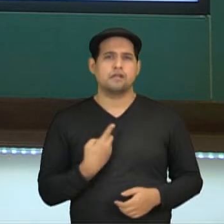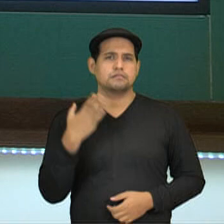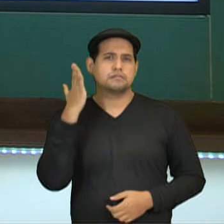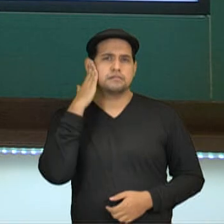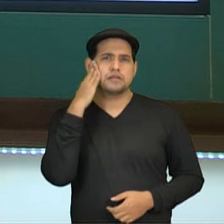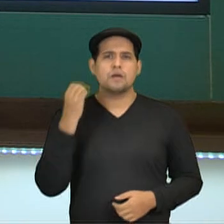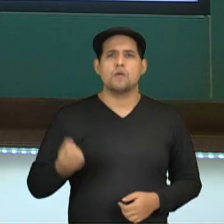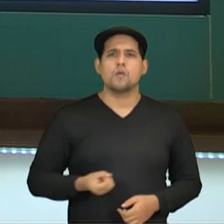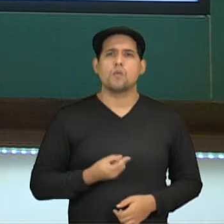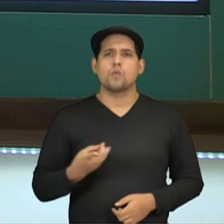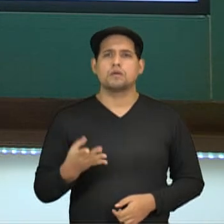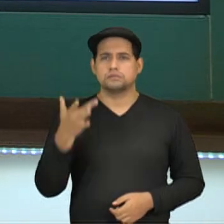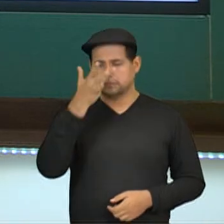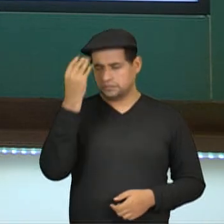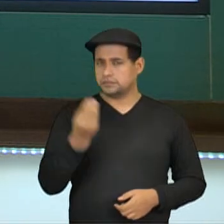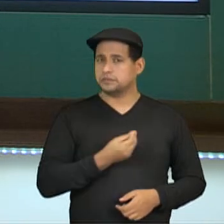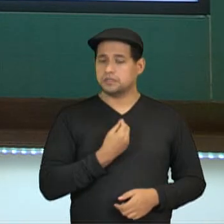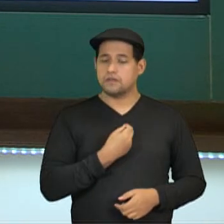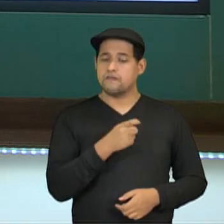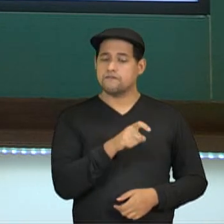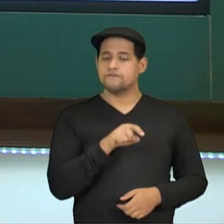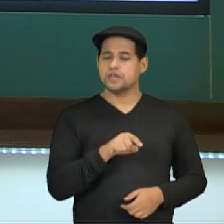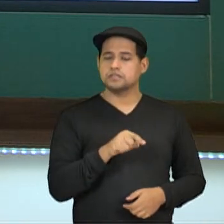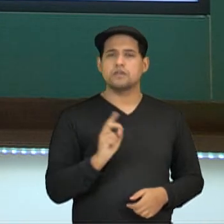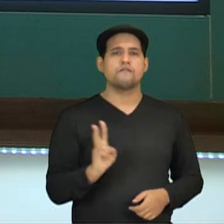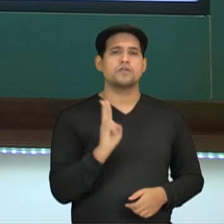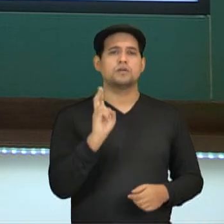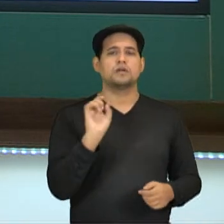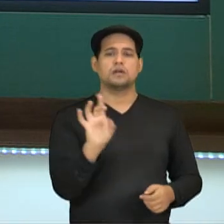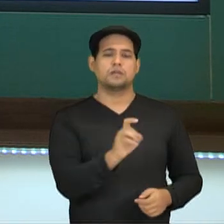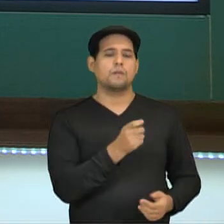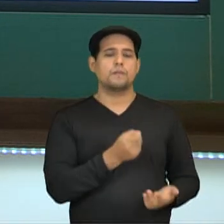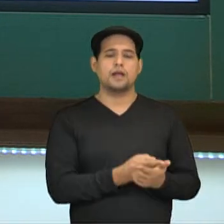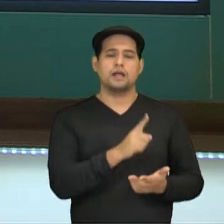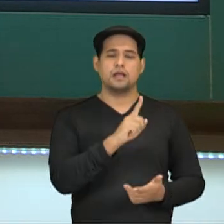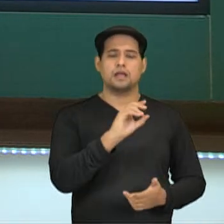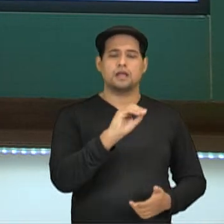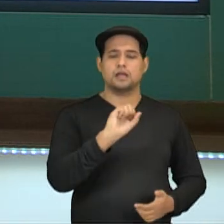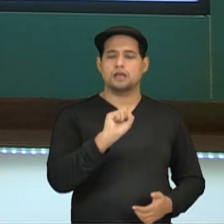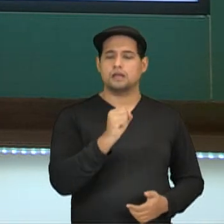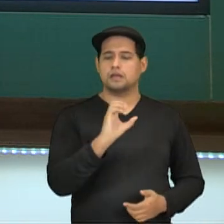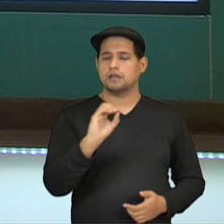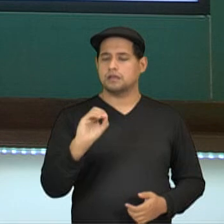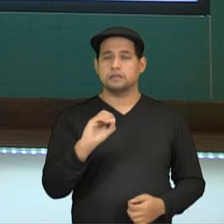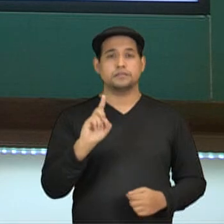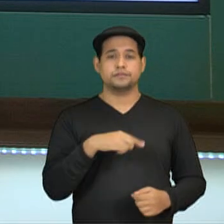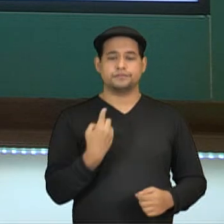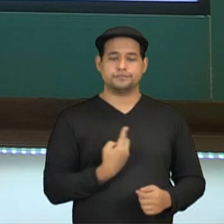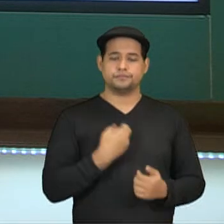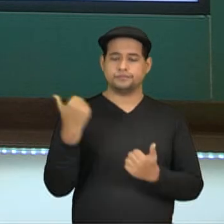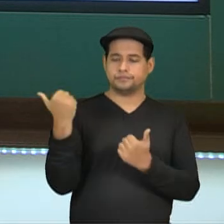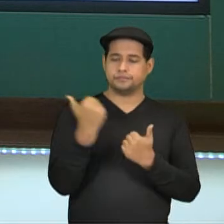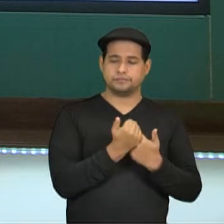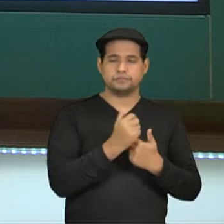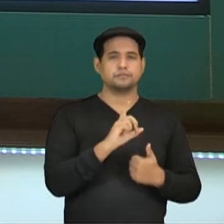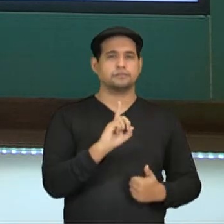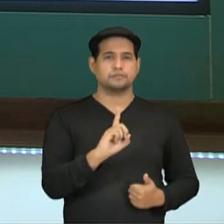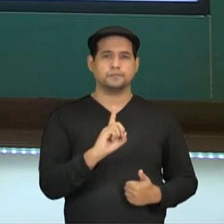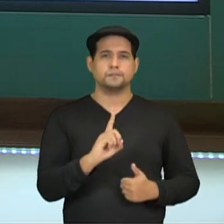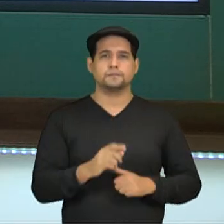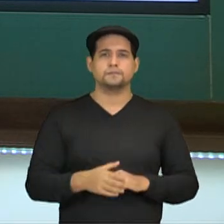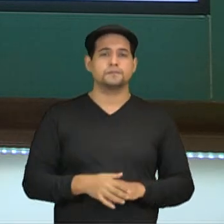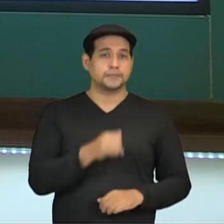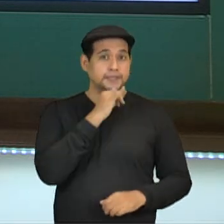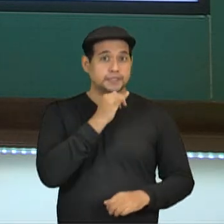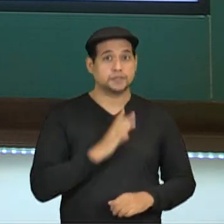a quantidade de moradores vezes o valor que cada um paga dá 10.800. Então, vamos substituir o D nessa equação aqui, ó.